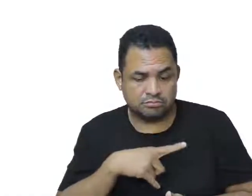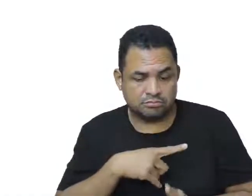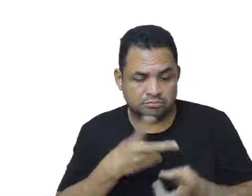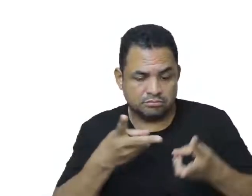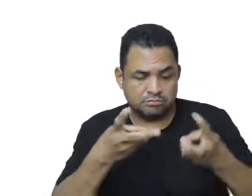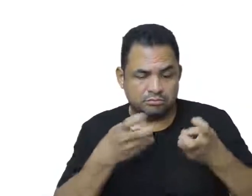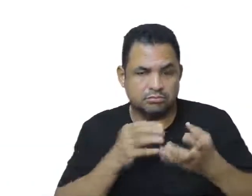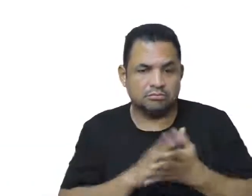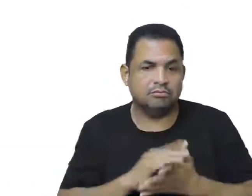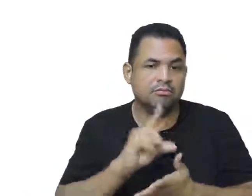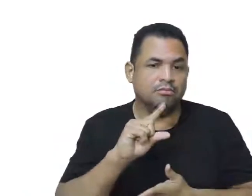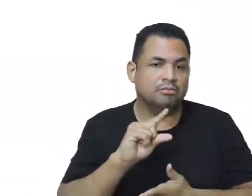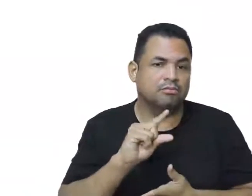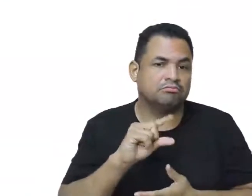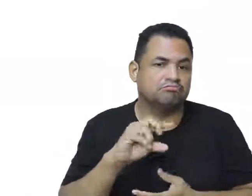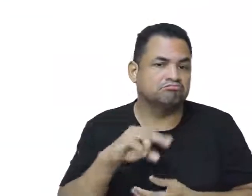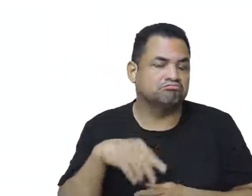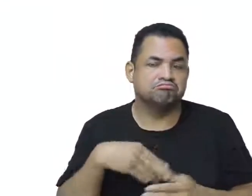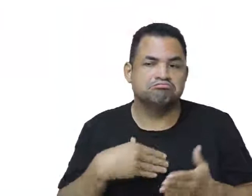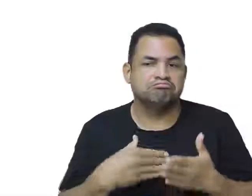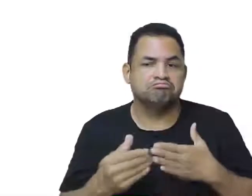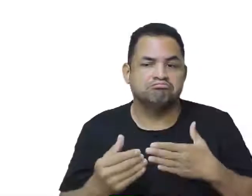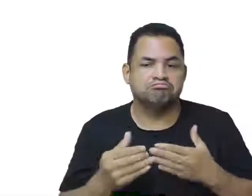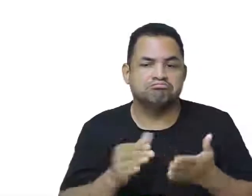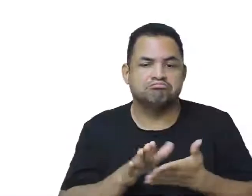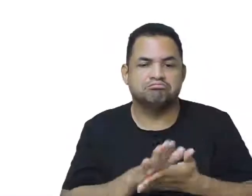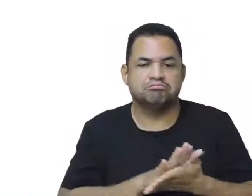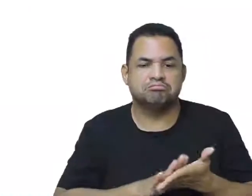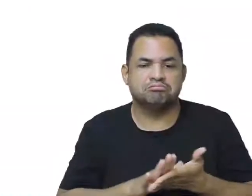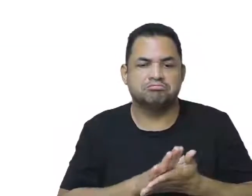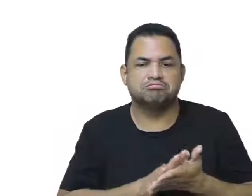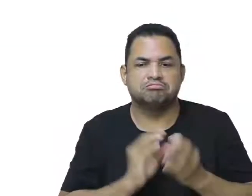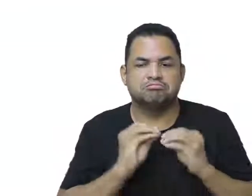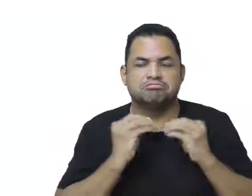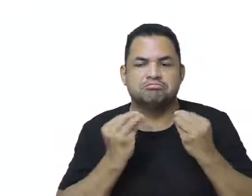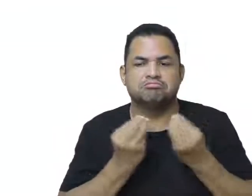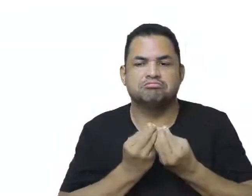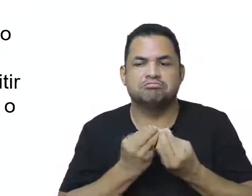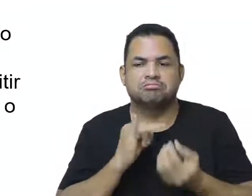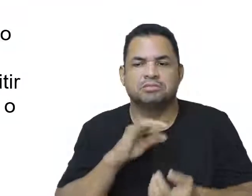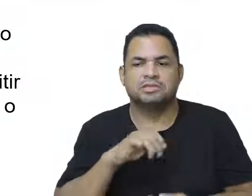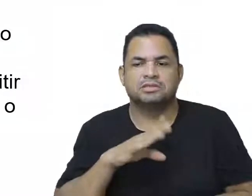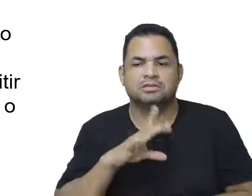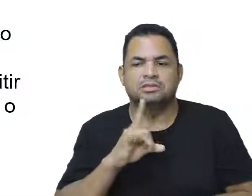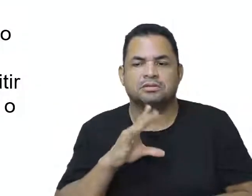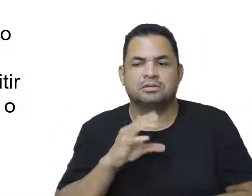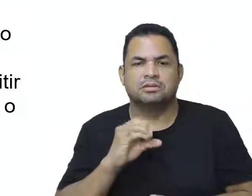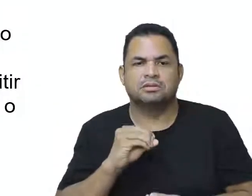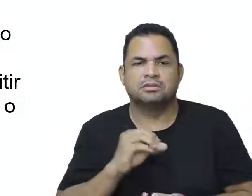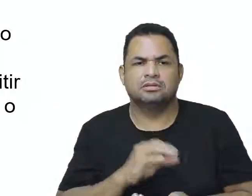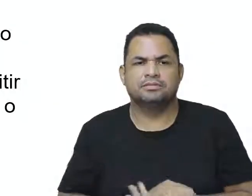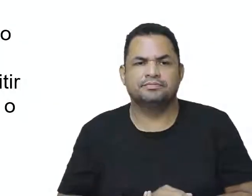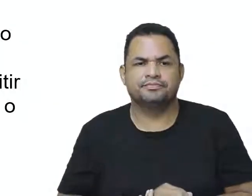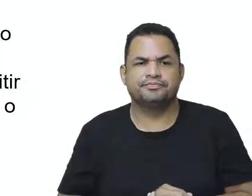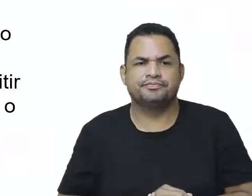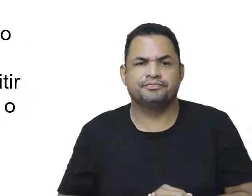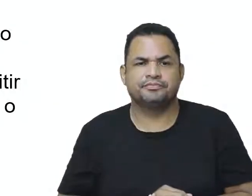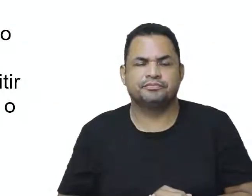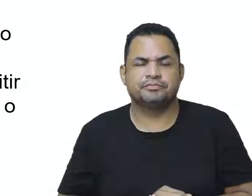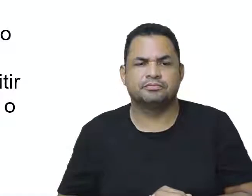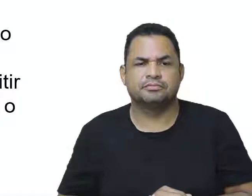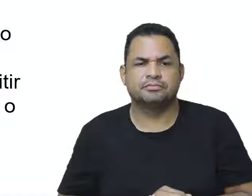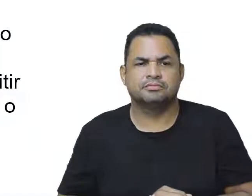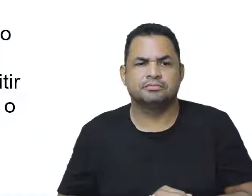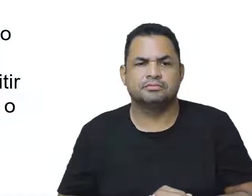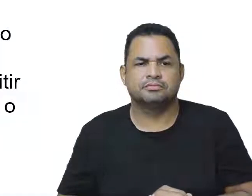perceber poucas ou nenhuma substância intercelular, tá bom? Epitélio de